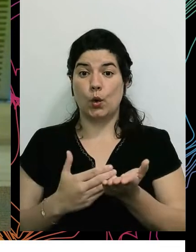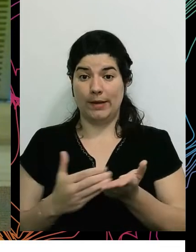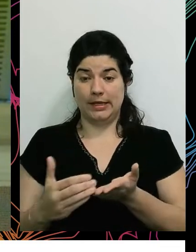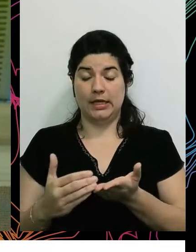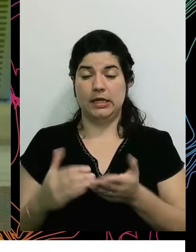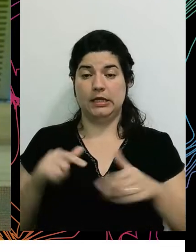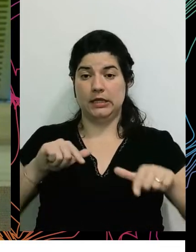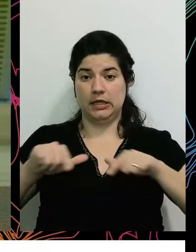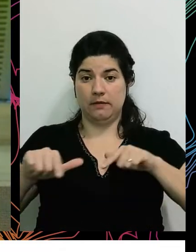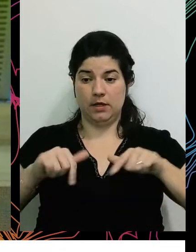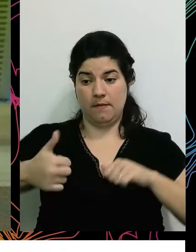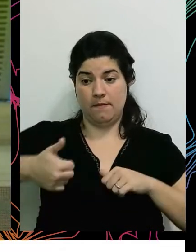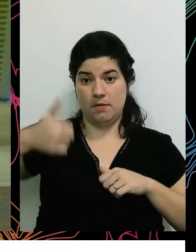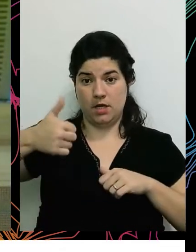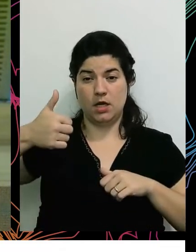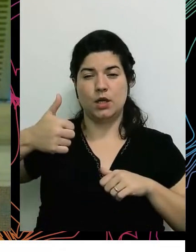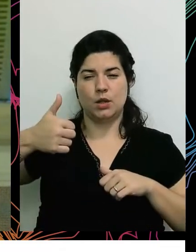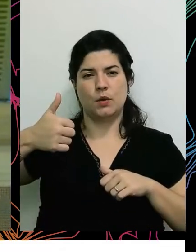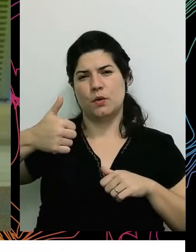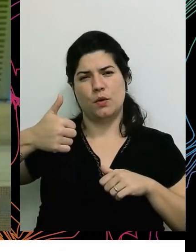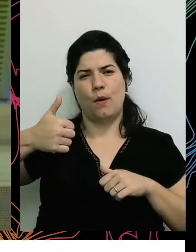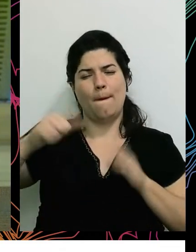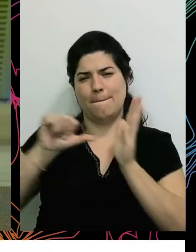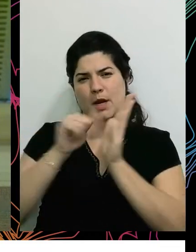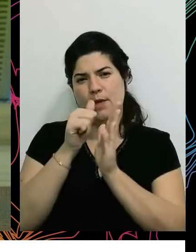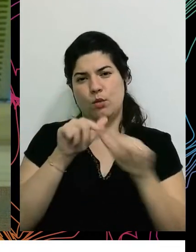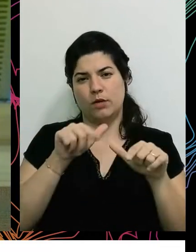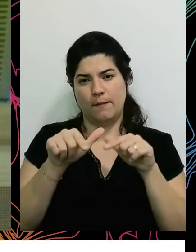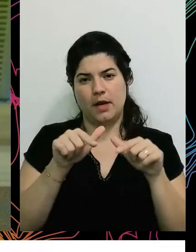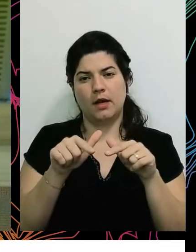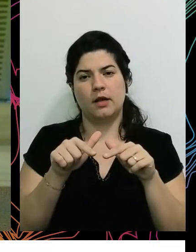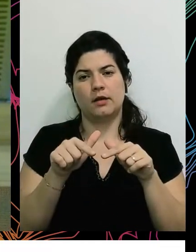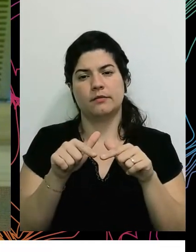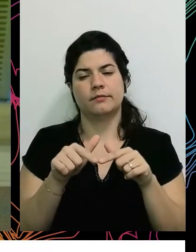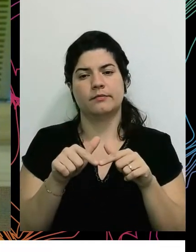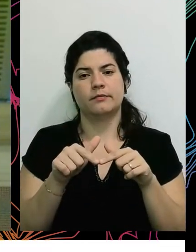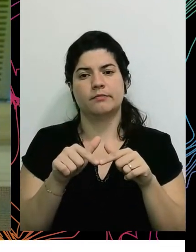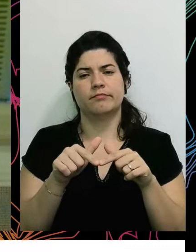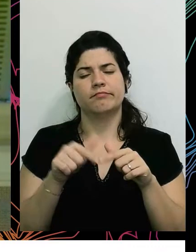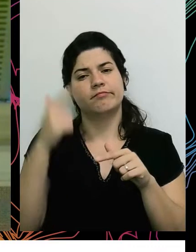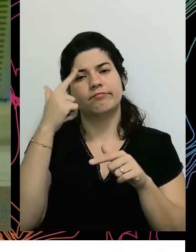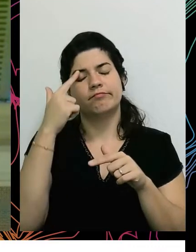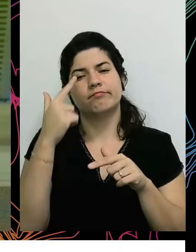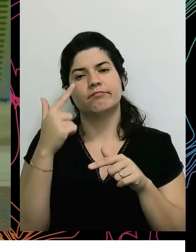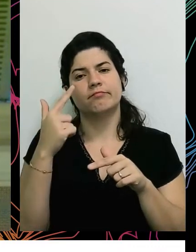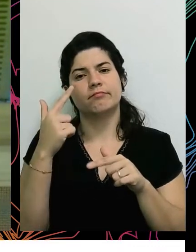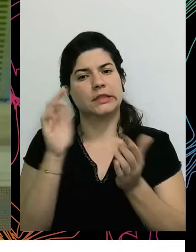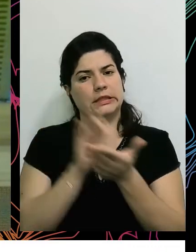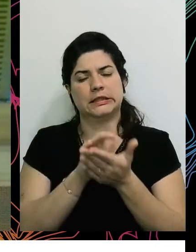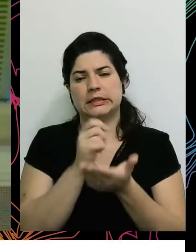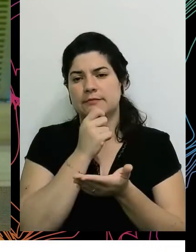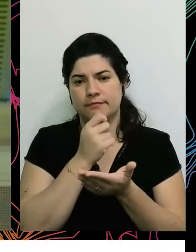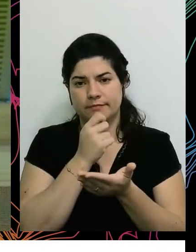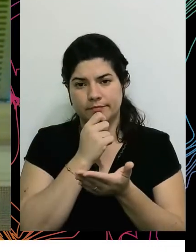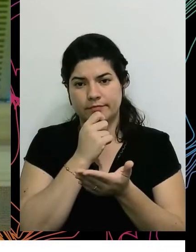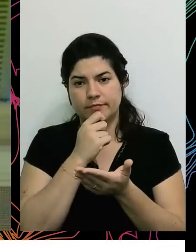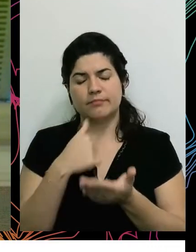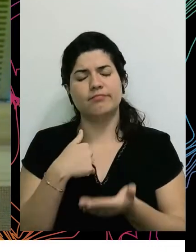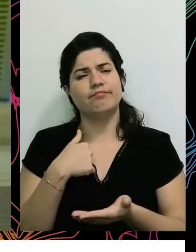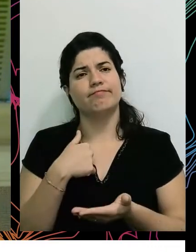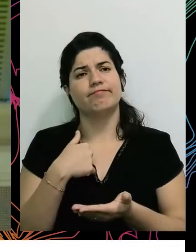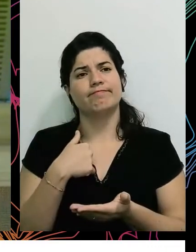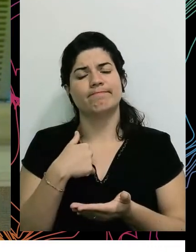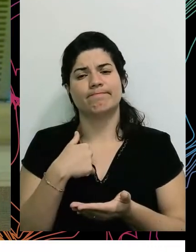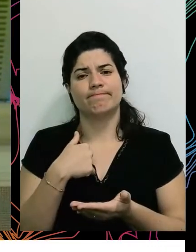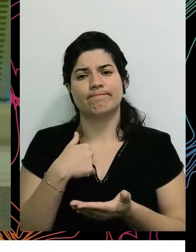primeiro emprego, o meu chefe me falou: você é boa porque não está casada. Então, eu calei a boca